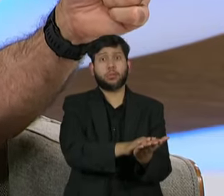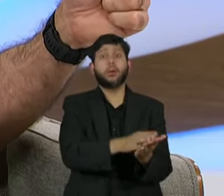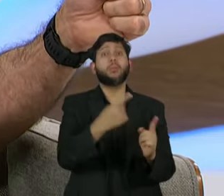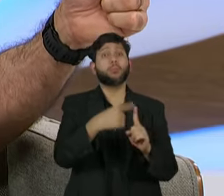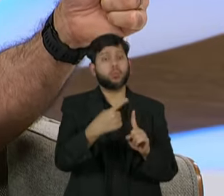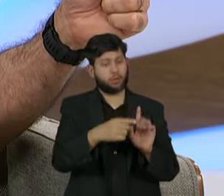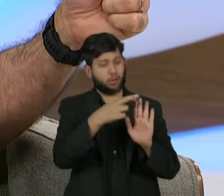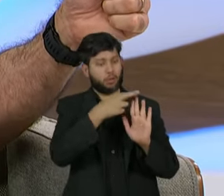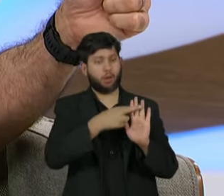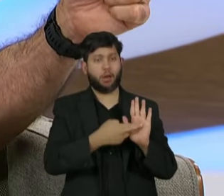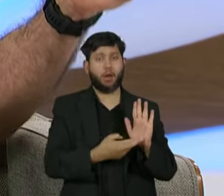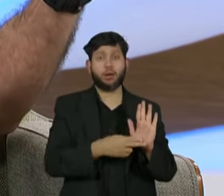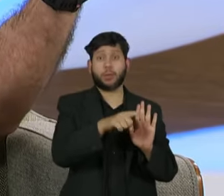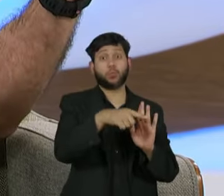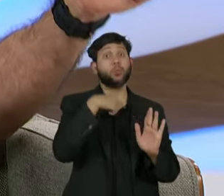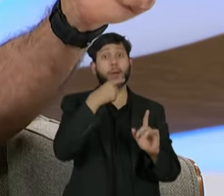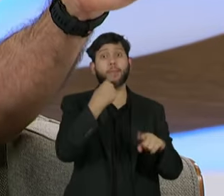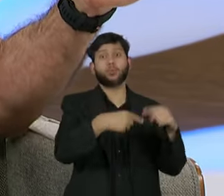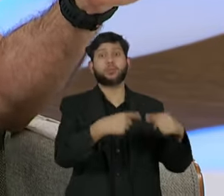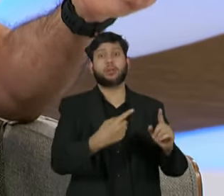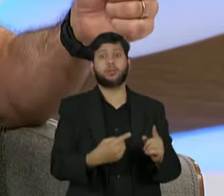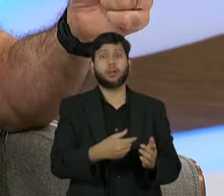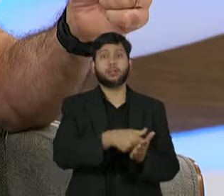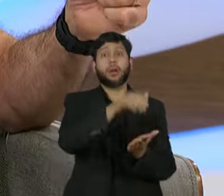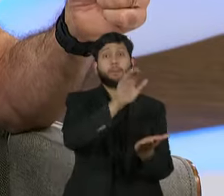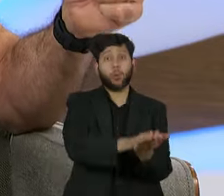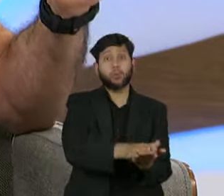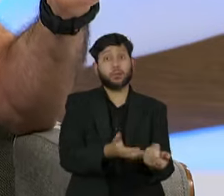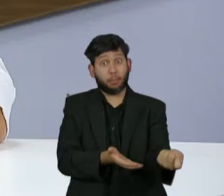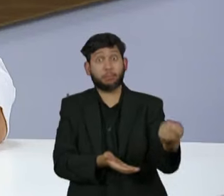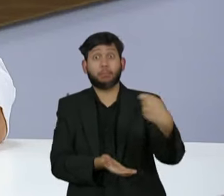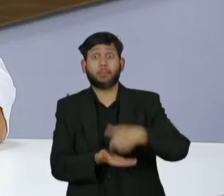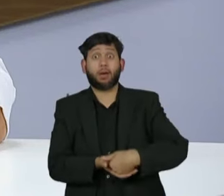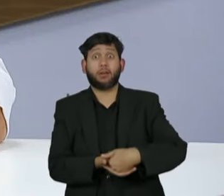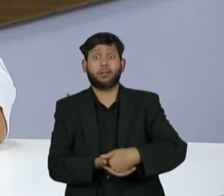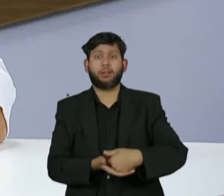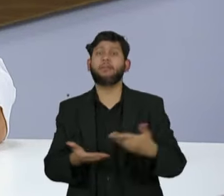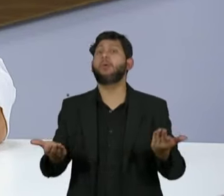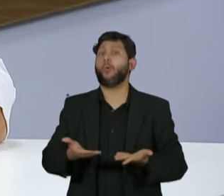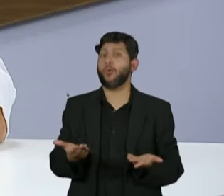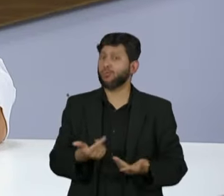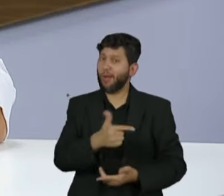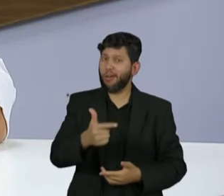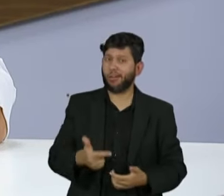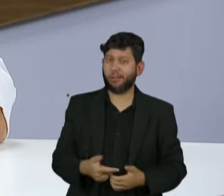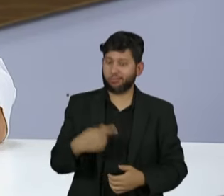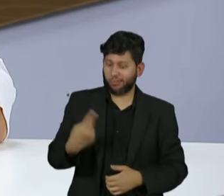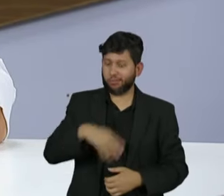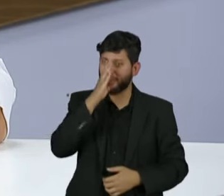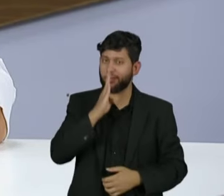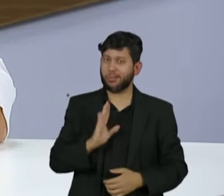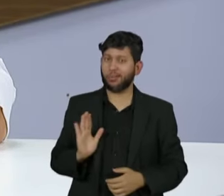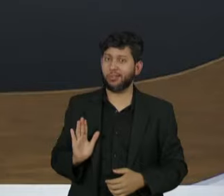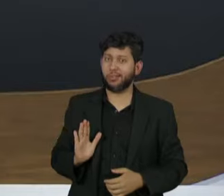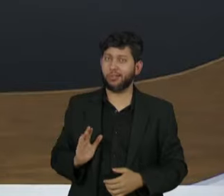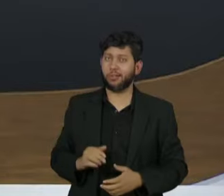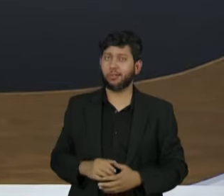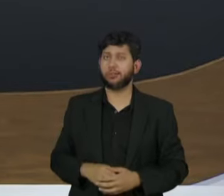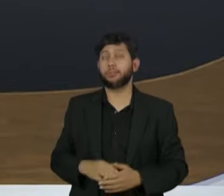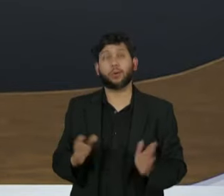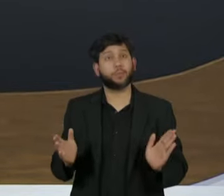dos princípios e das regras regulatórias e essa multa deveria ser paga ao contrário do que acontece hoje no caso do Brasil